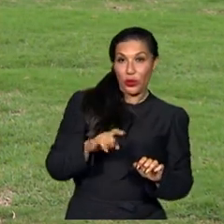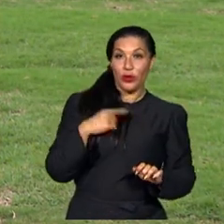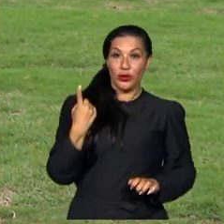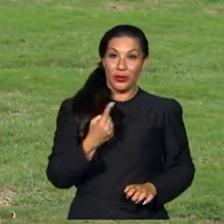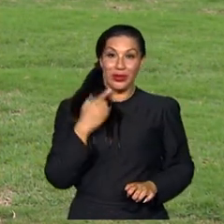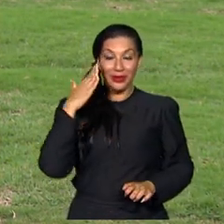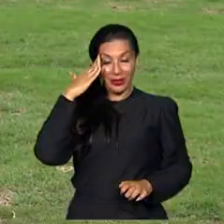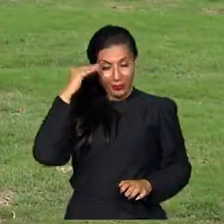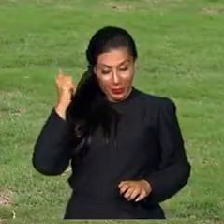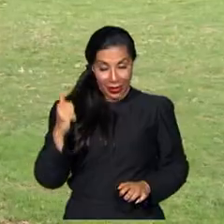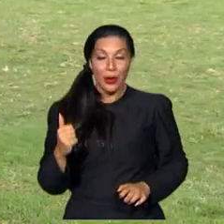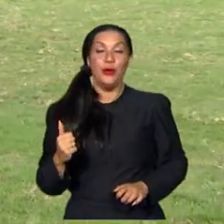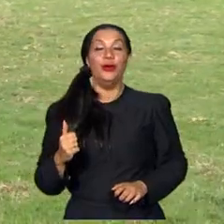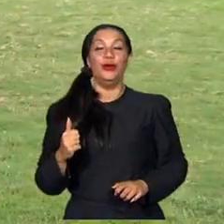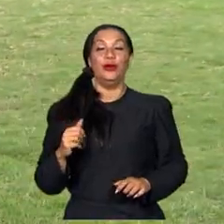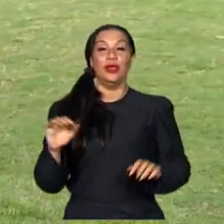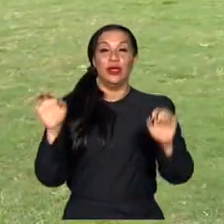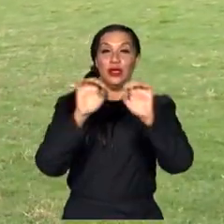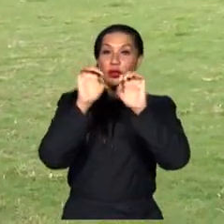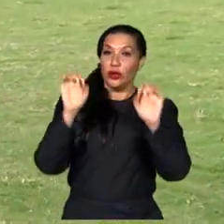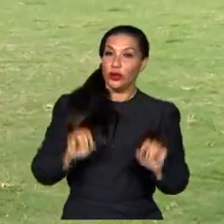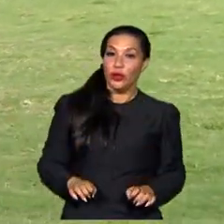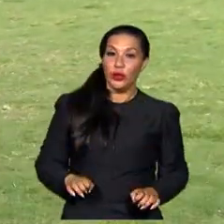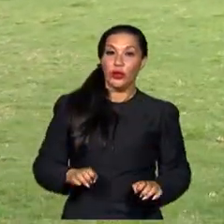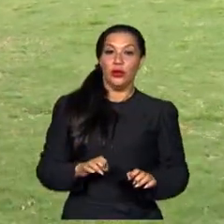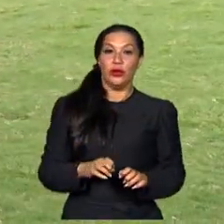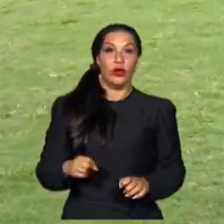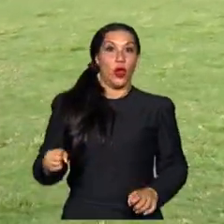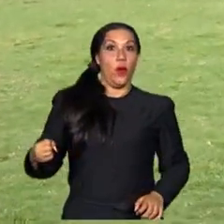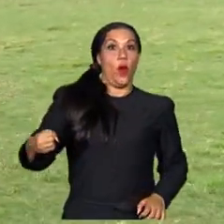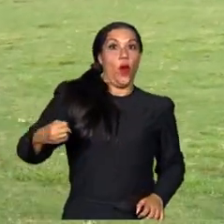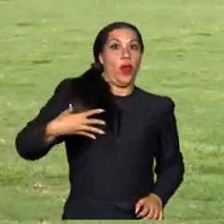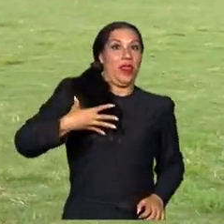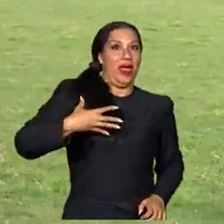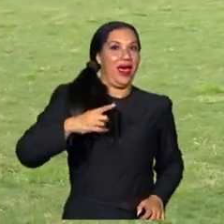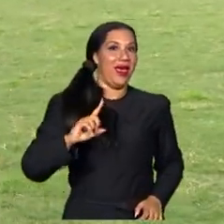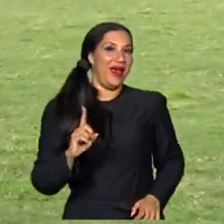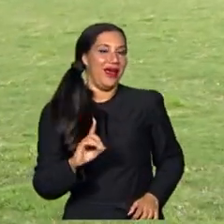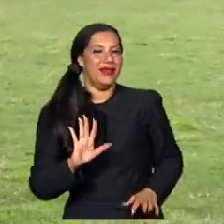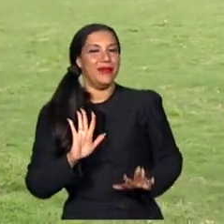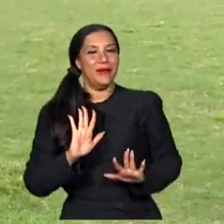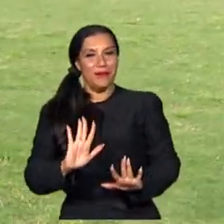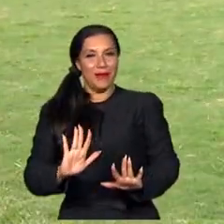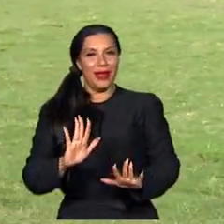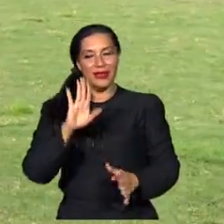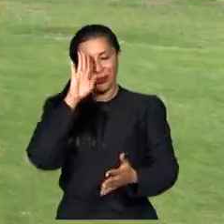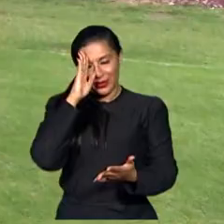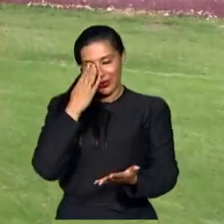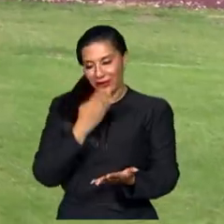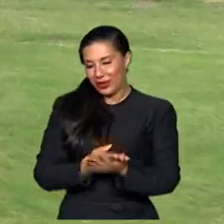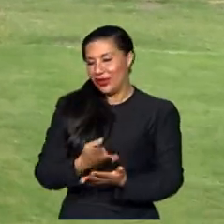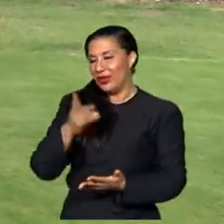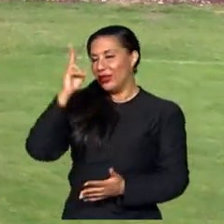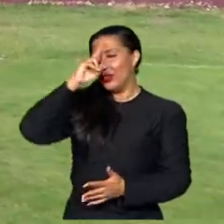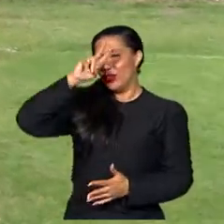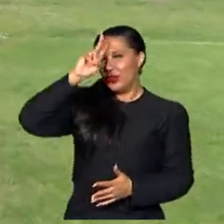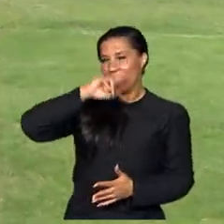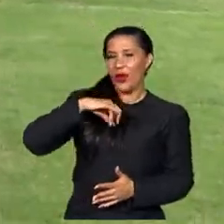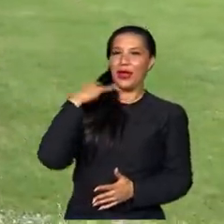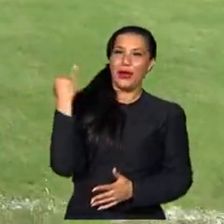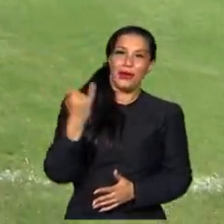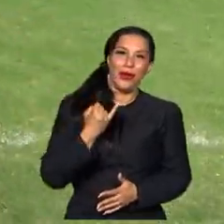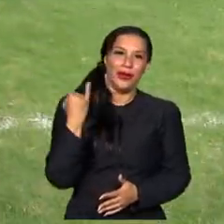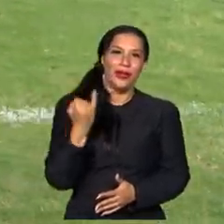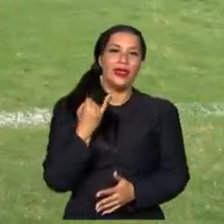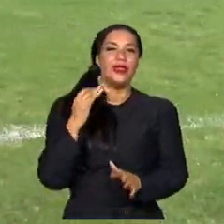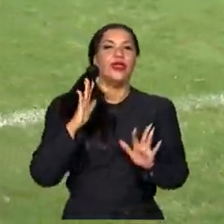que não é mais tão moderna, mas eu acredito que ela traz uma história muito importante. Eu